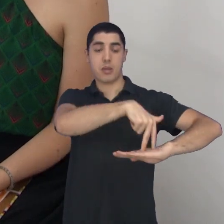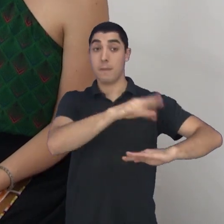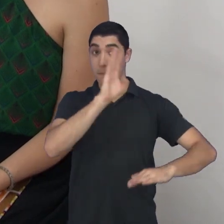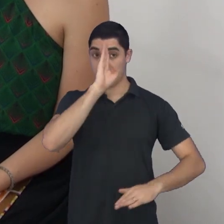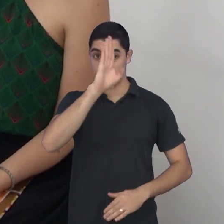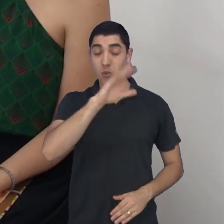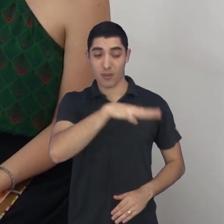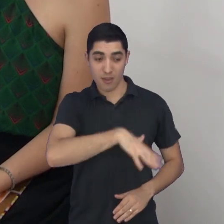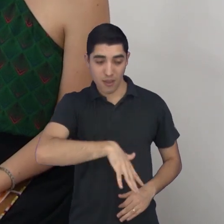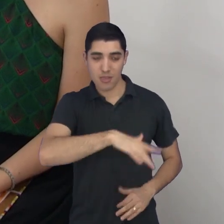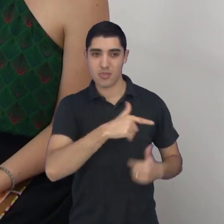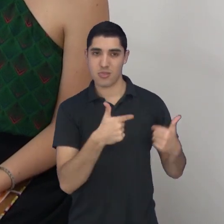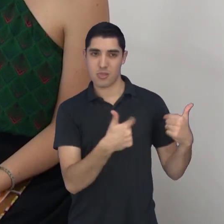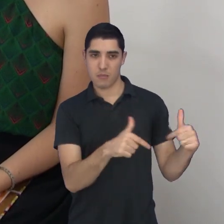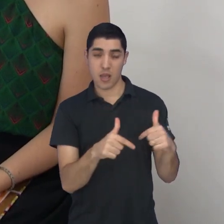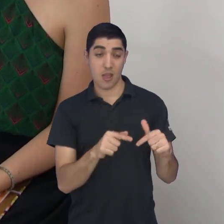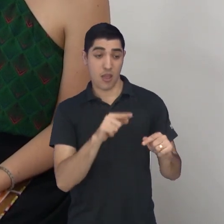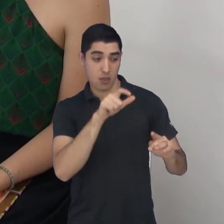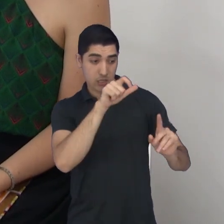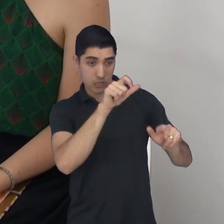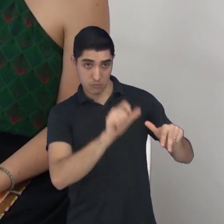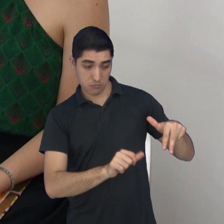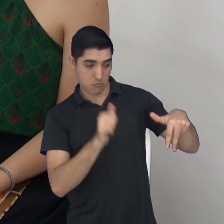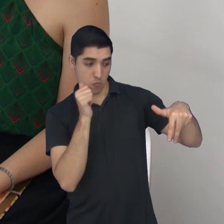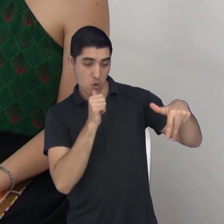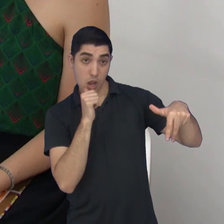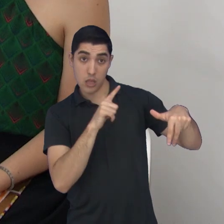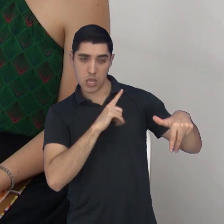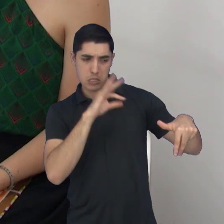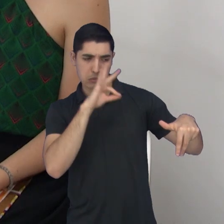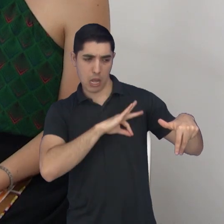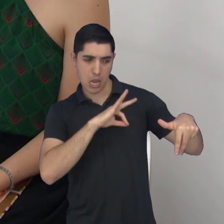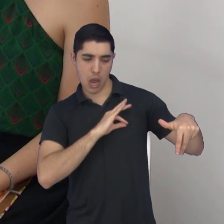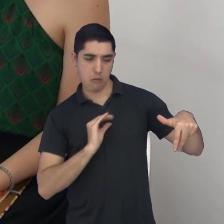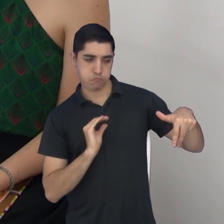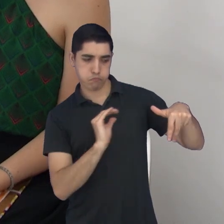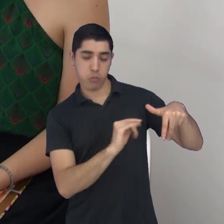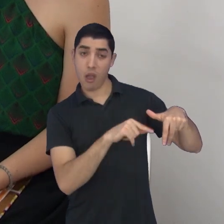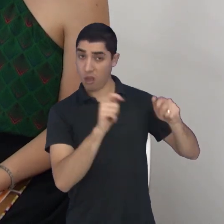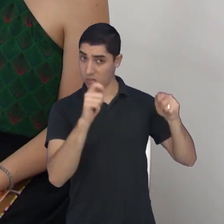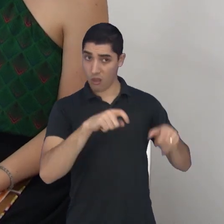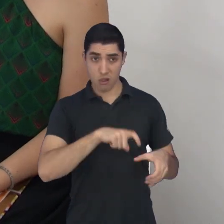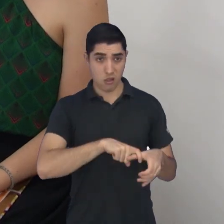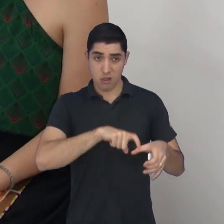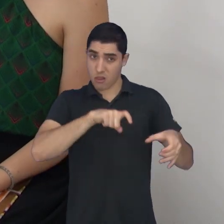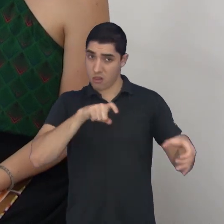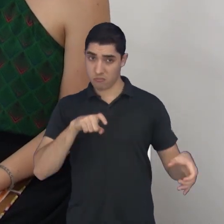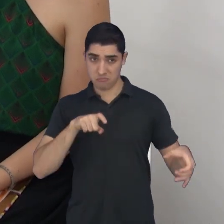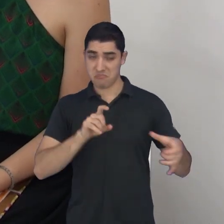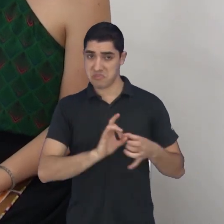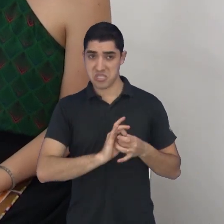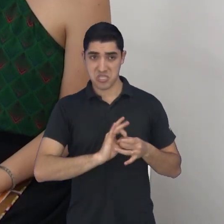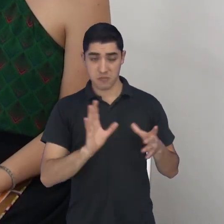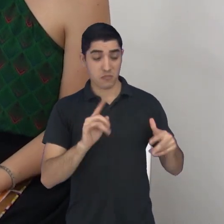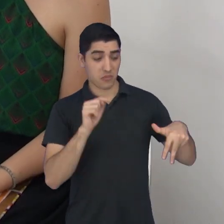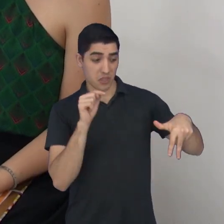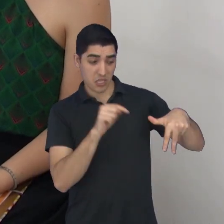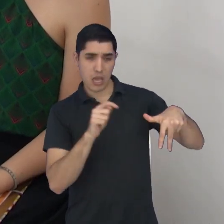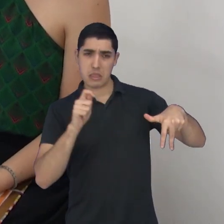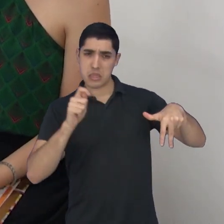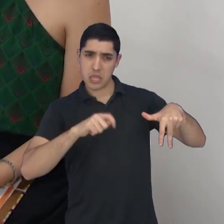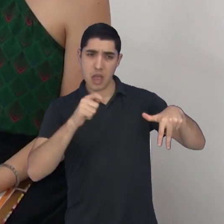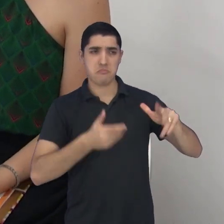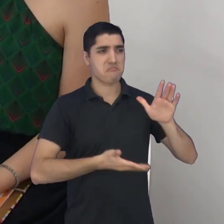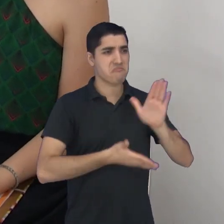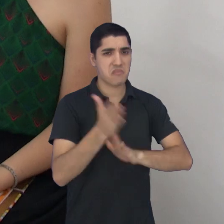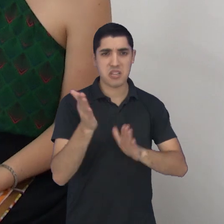né? Quando essa mulher ela é remunerada, ela tem uma certa independência financeira. E com independência financeira, né? Ela pode